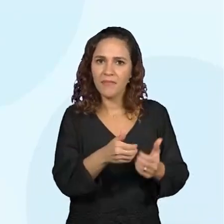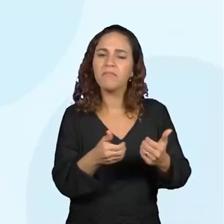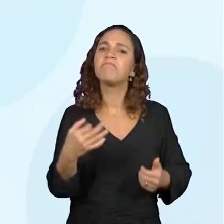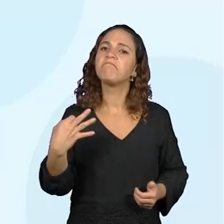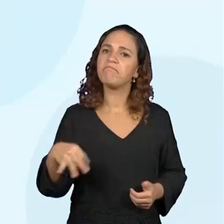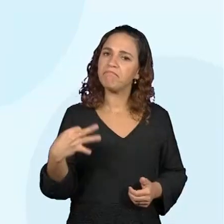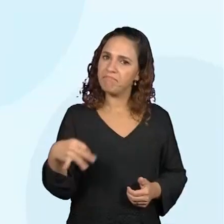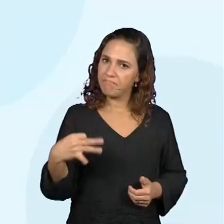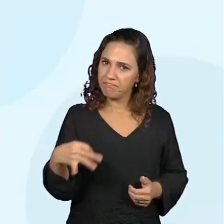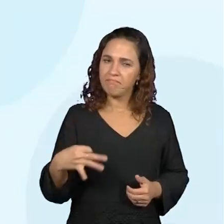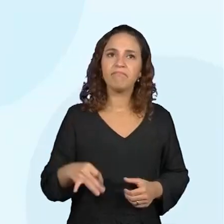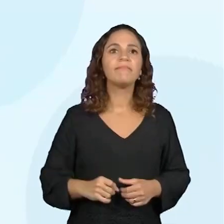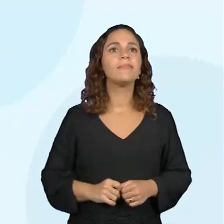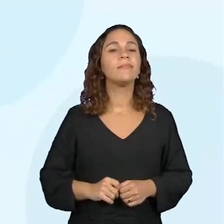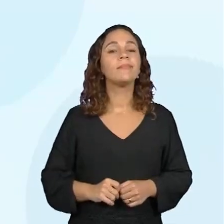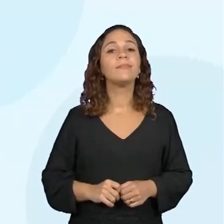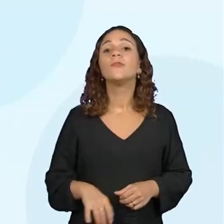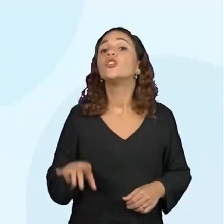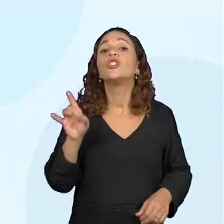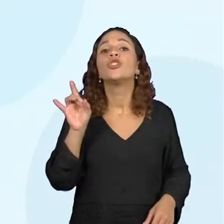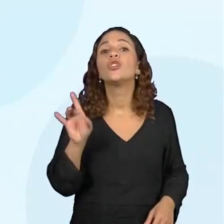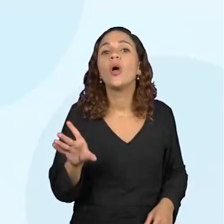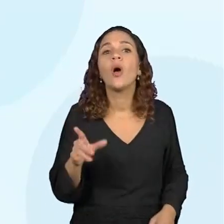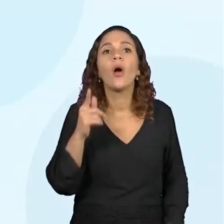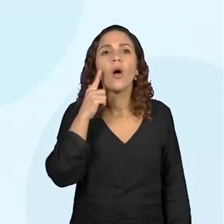palavras. Come.